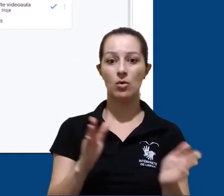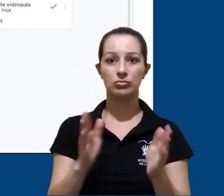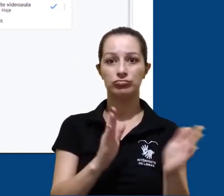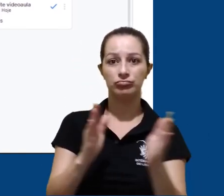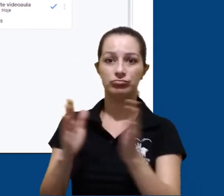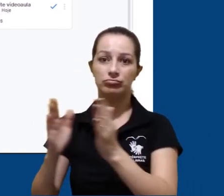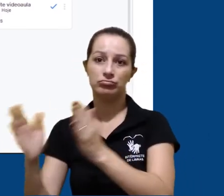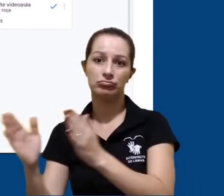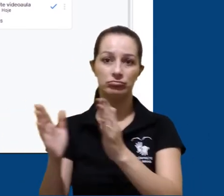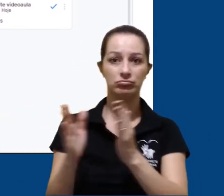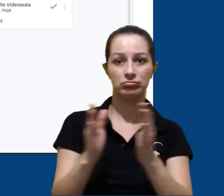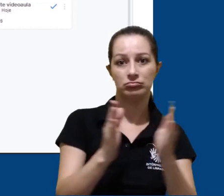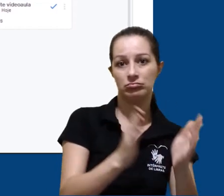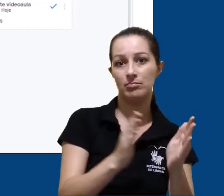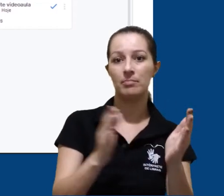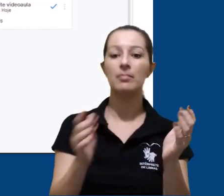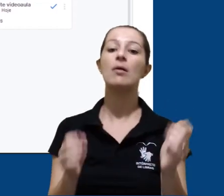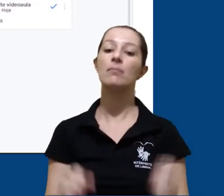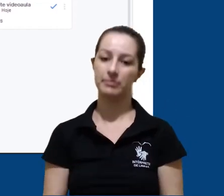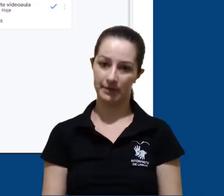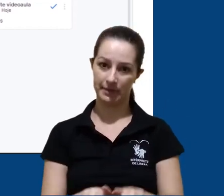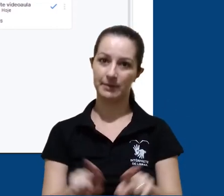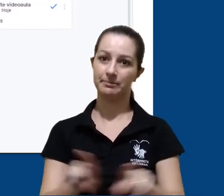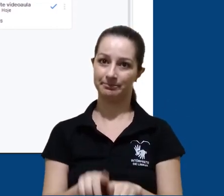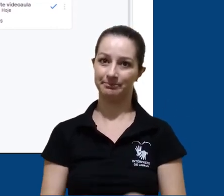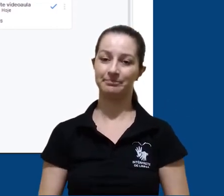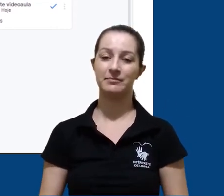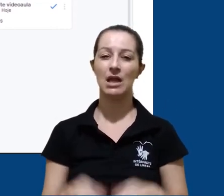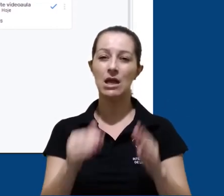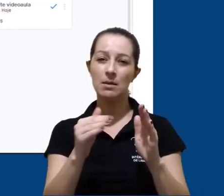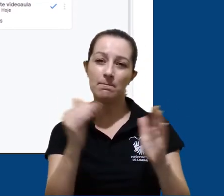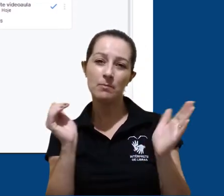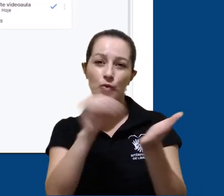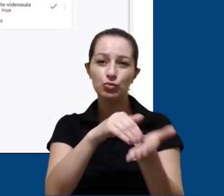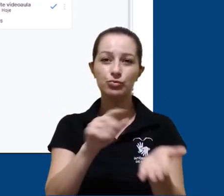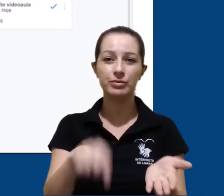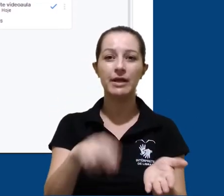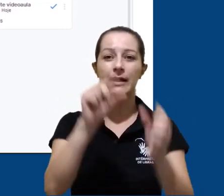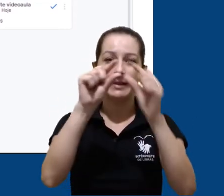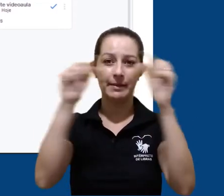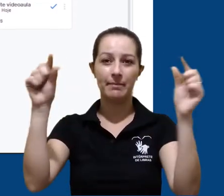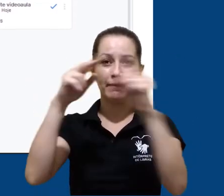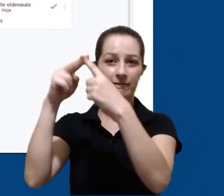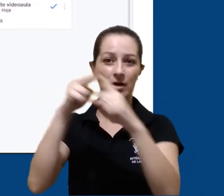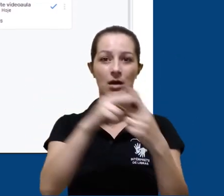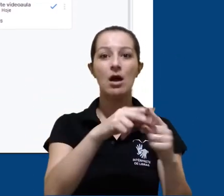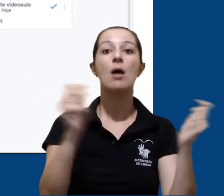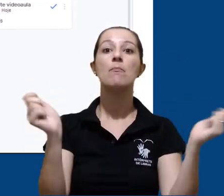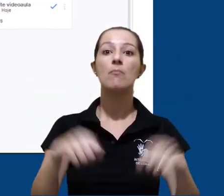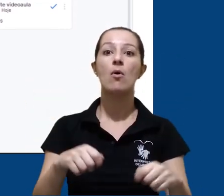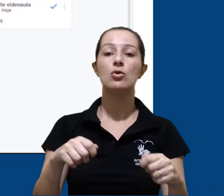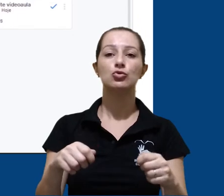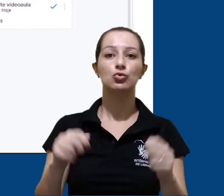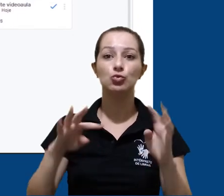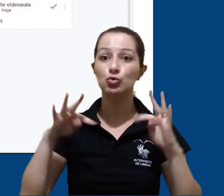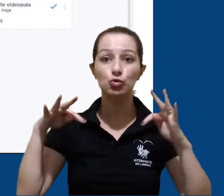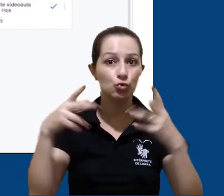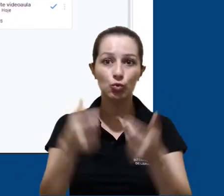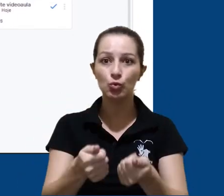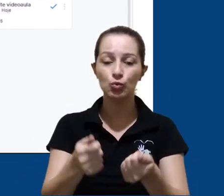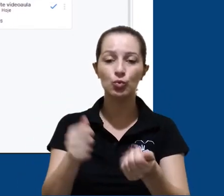permitem recuar ou avançar o nosso texto e por último na barra de ferramentas podemos limpar toda a nossa